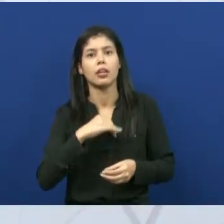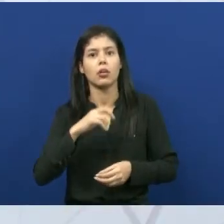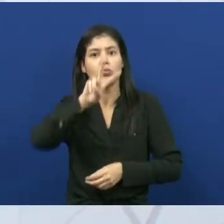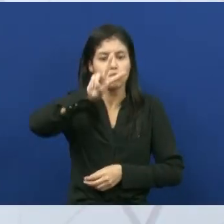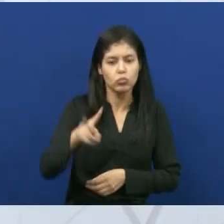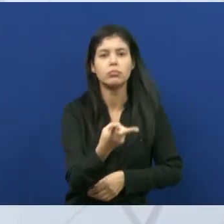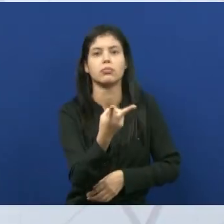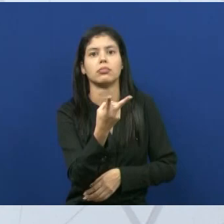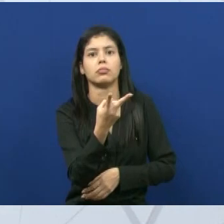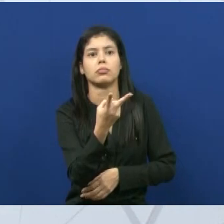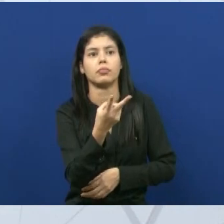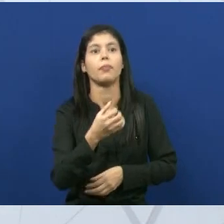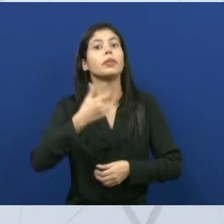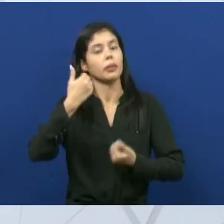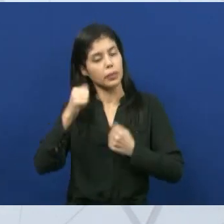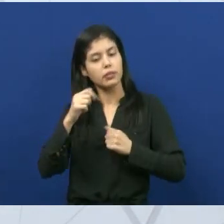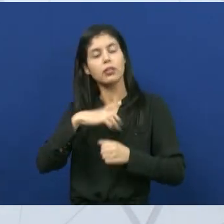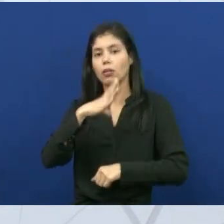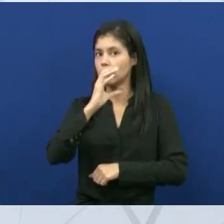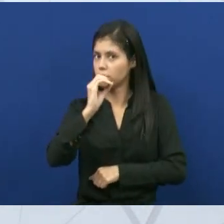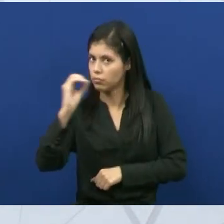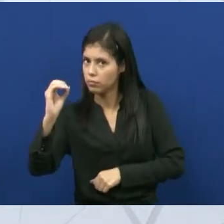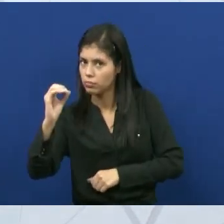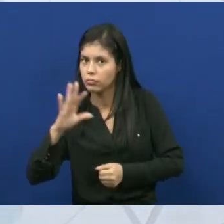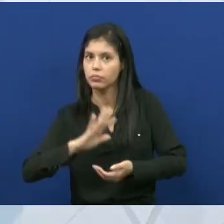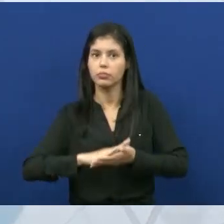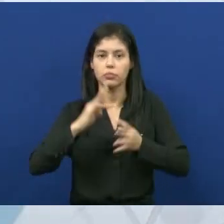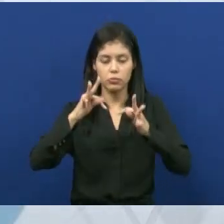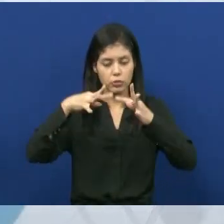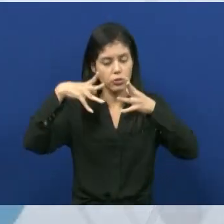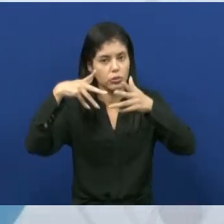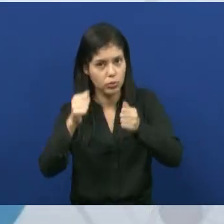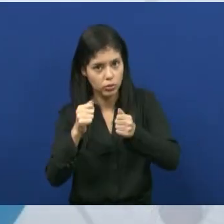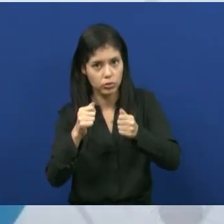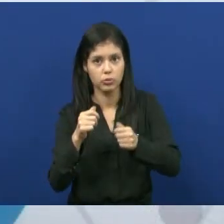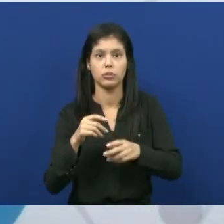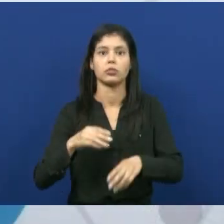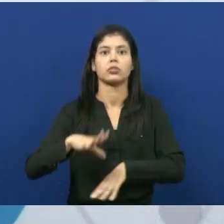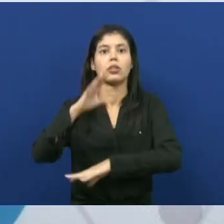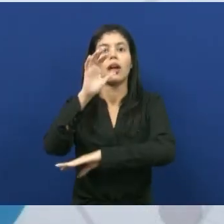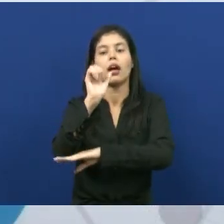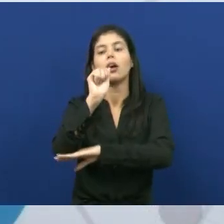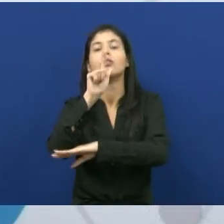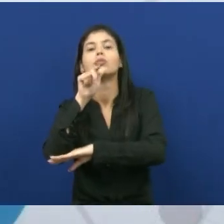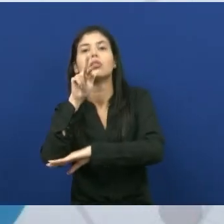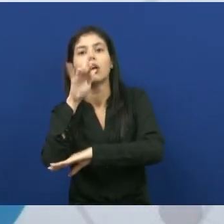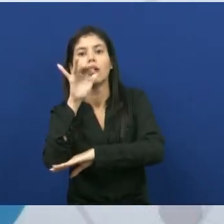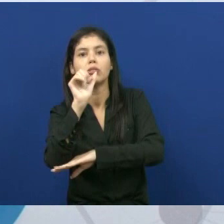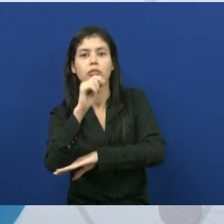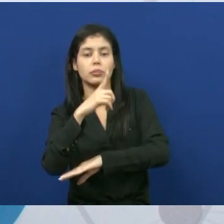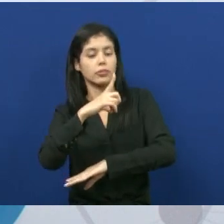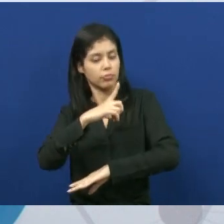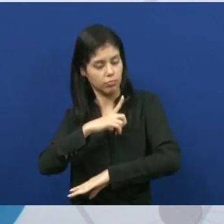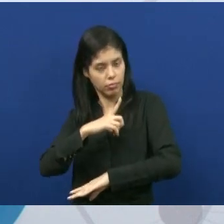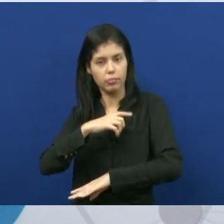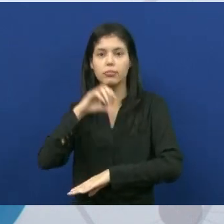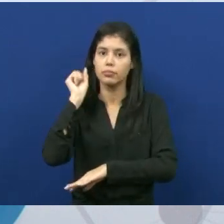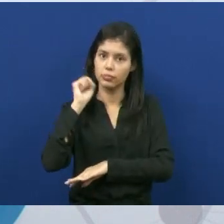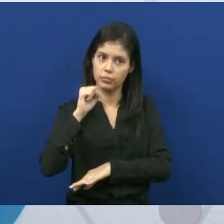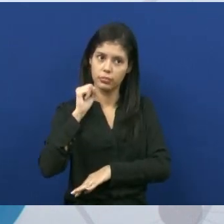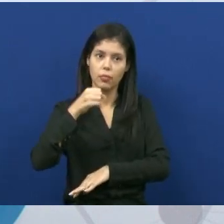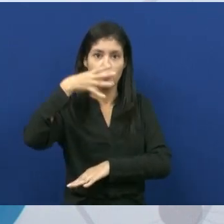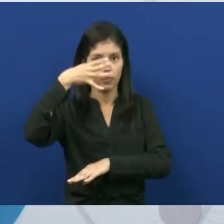escrever 2000 tem que ter os zeros todos os algarismos tem a sua função